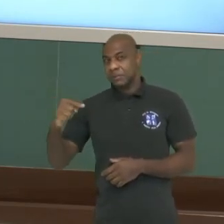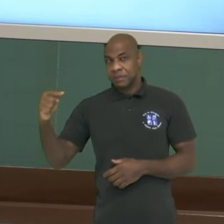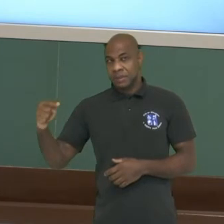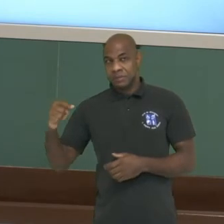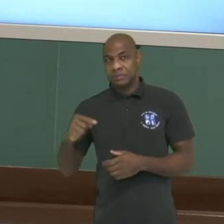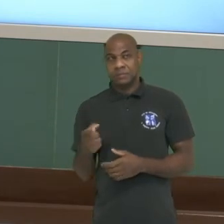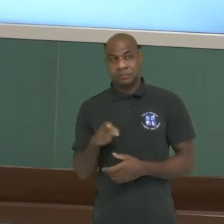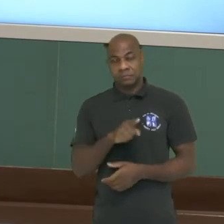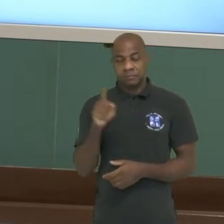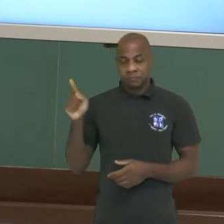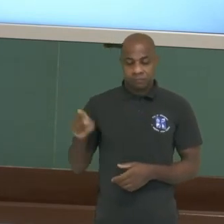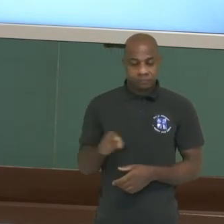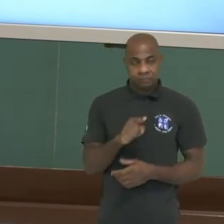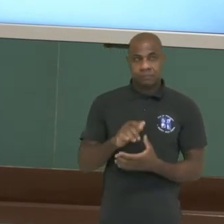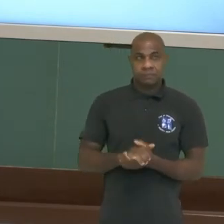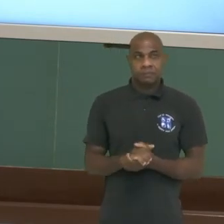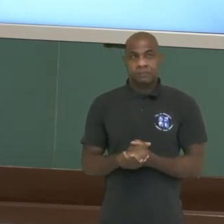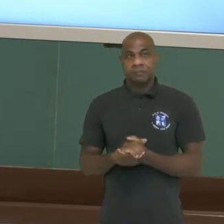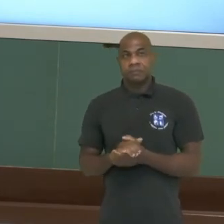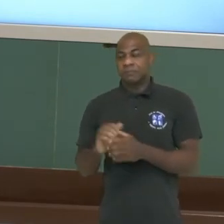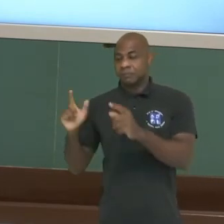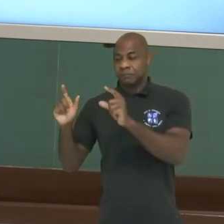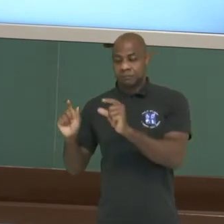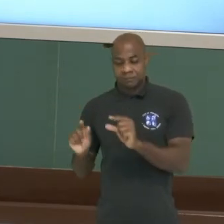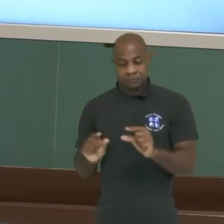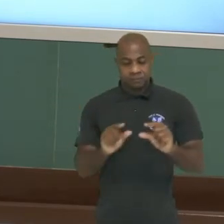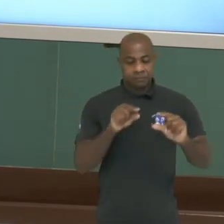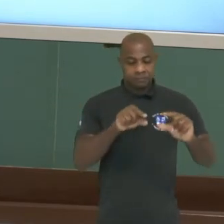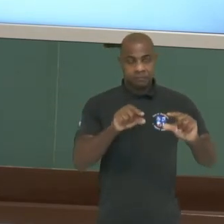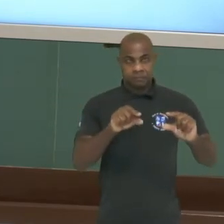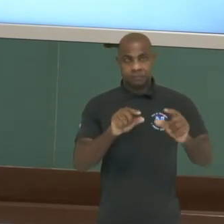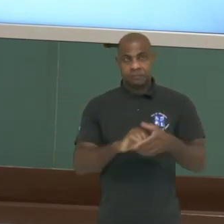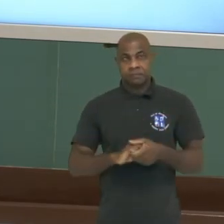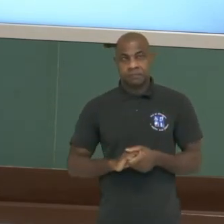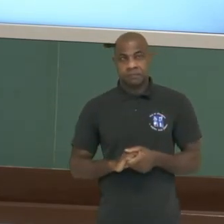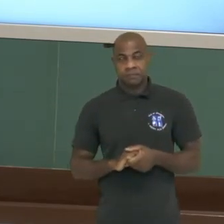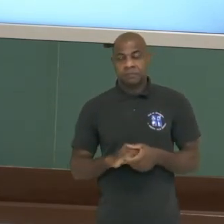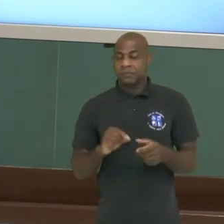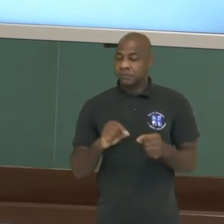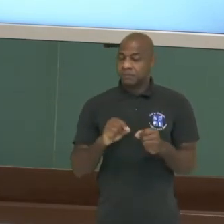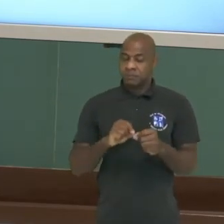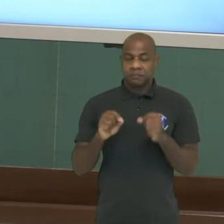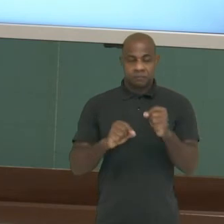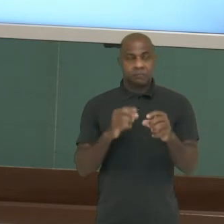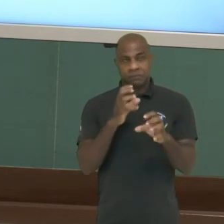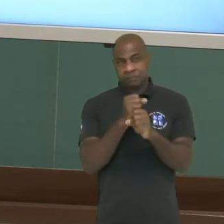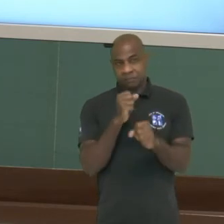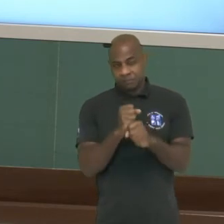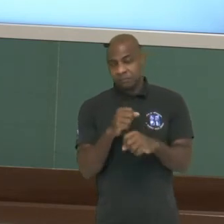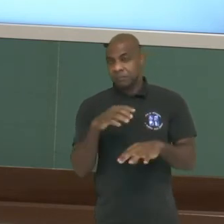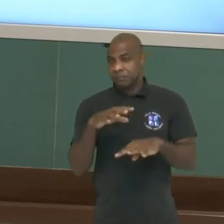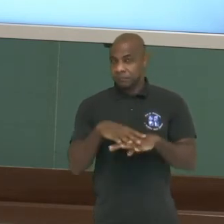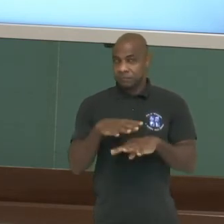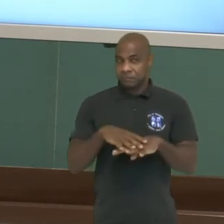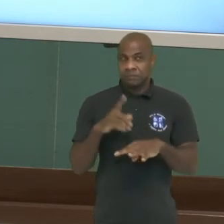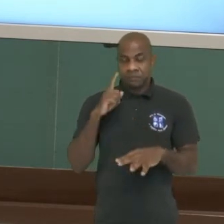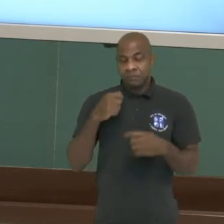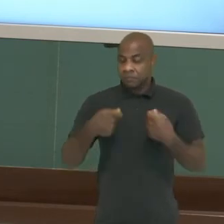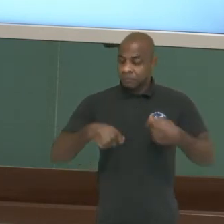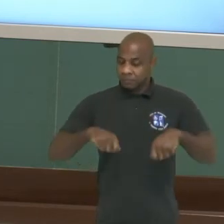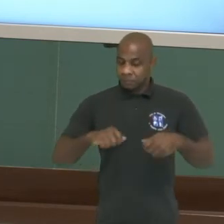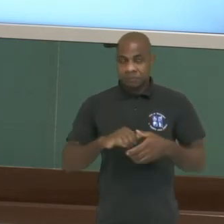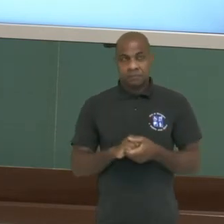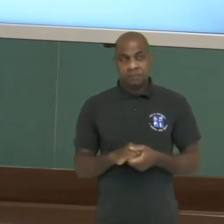9. Passando tudo para o primeiro membro e depois fazendo as operações matemáticas necessárias,